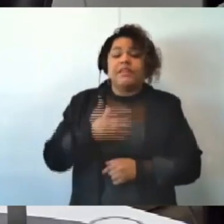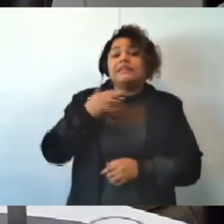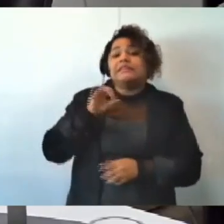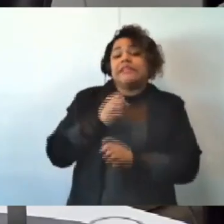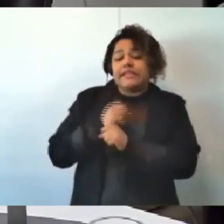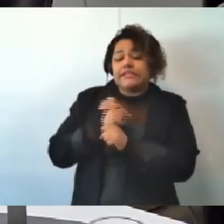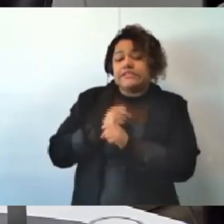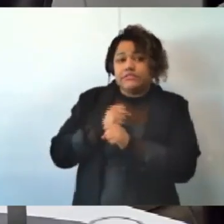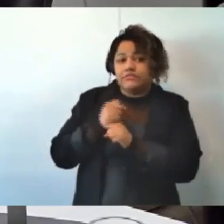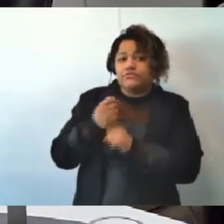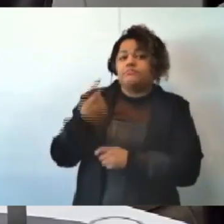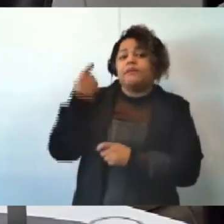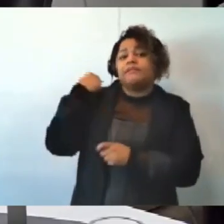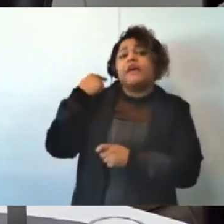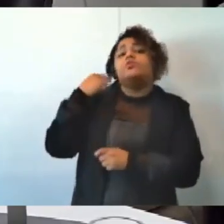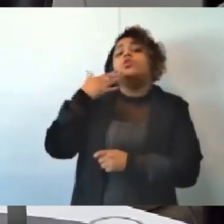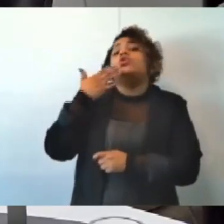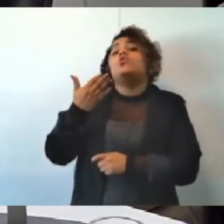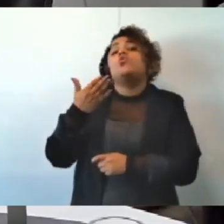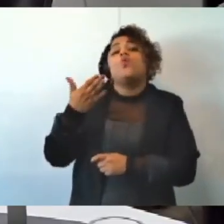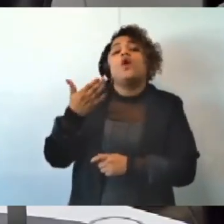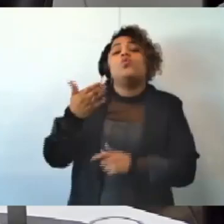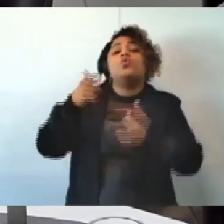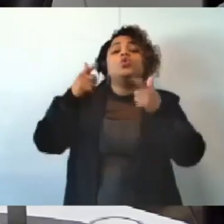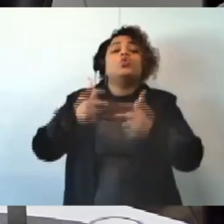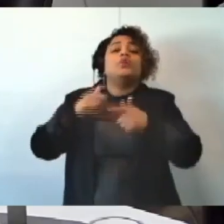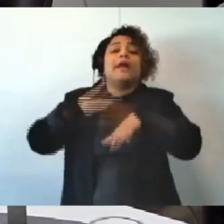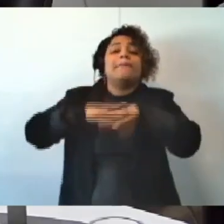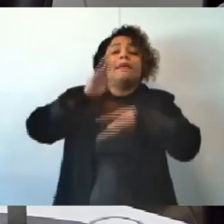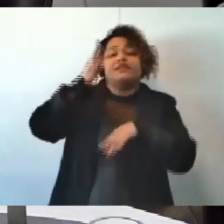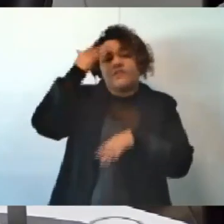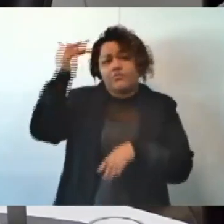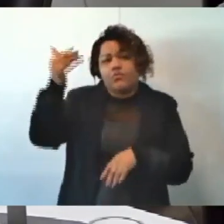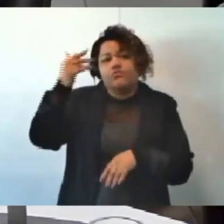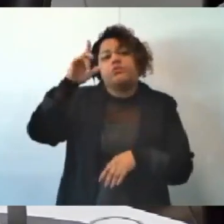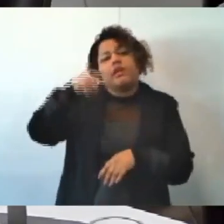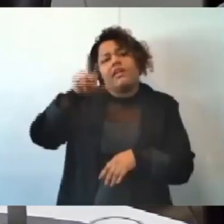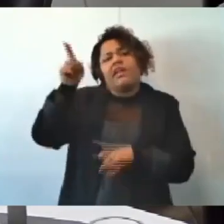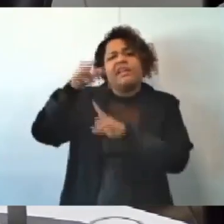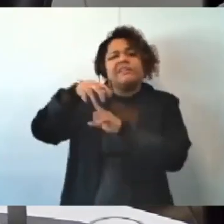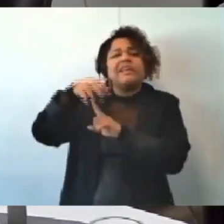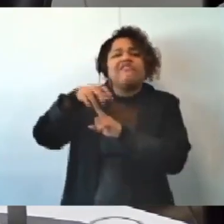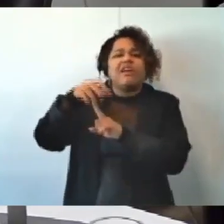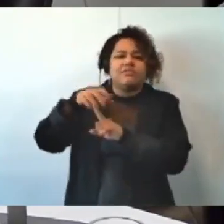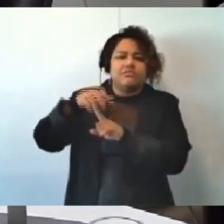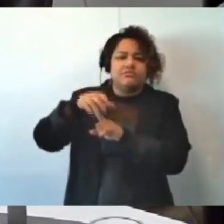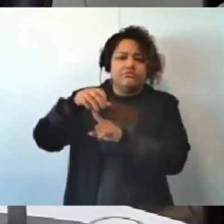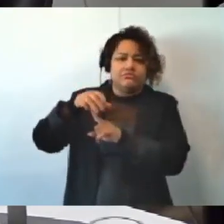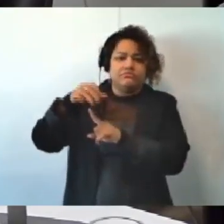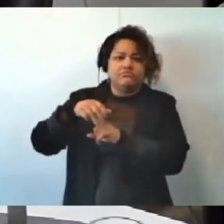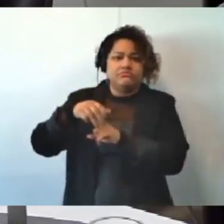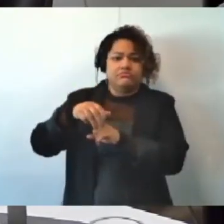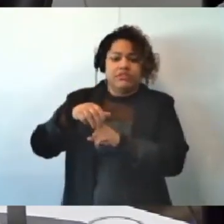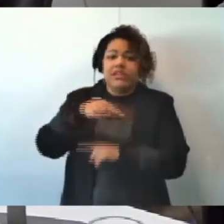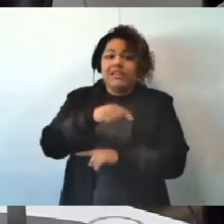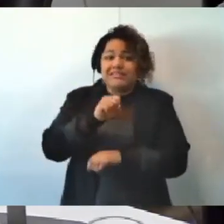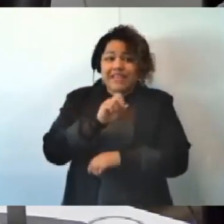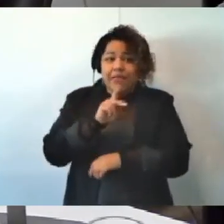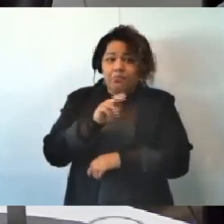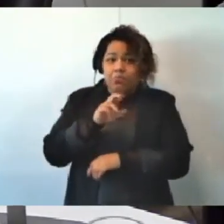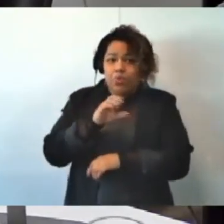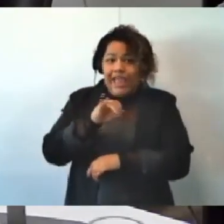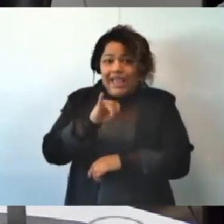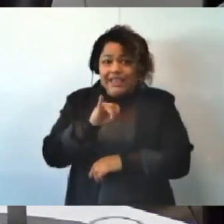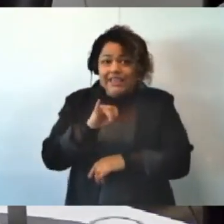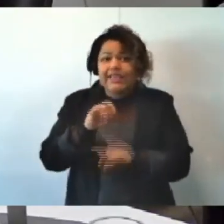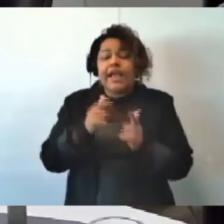era Savassi, não era Sapucaí. Sapucaí começou agora, depois do carnaval. Então, quem